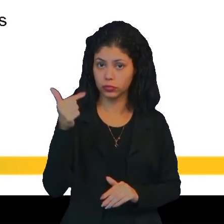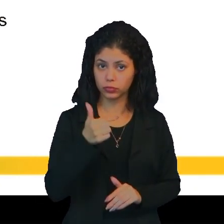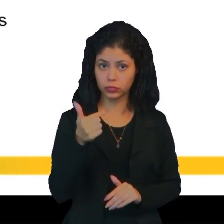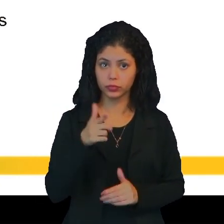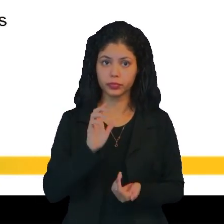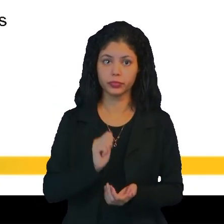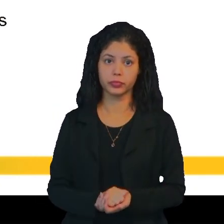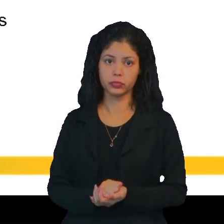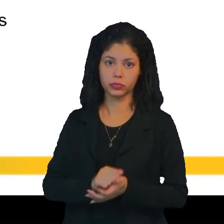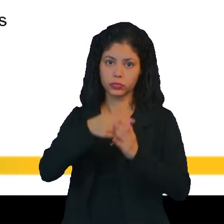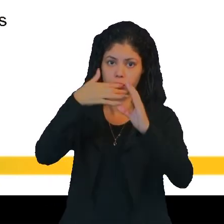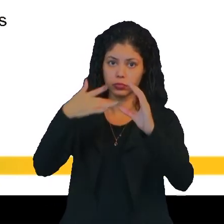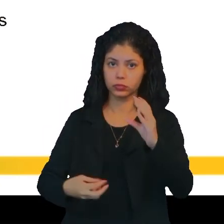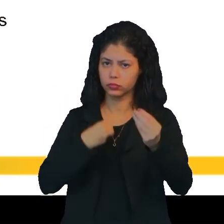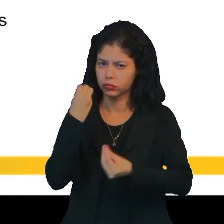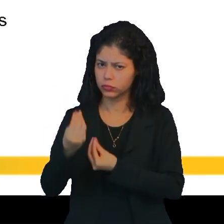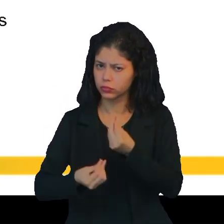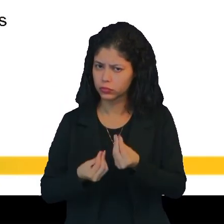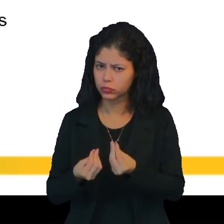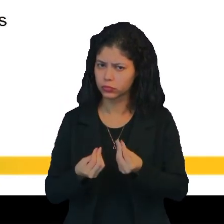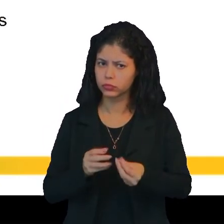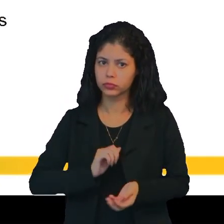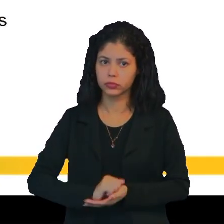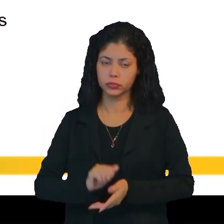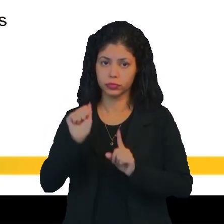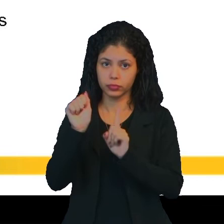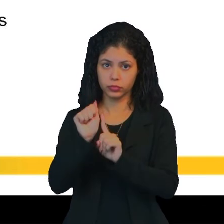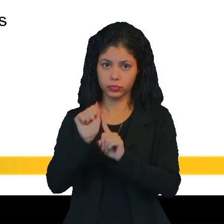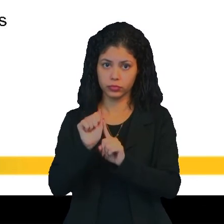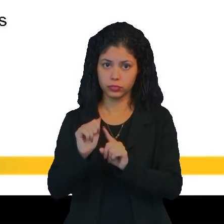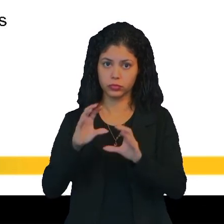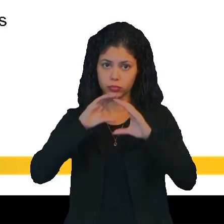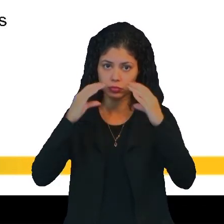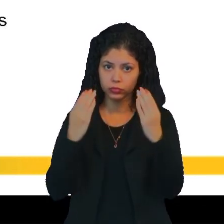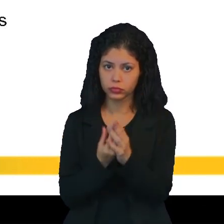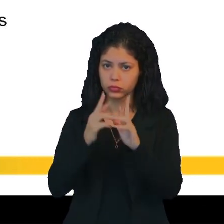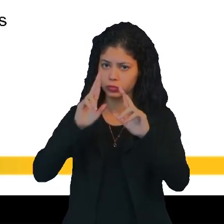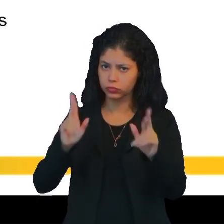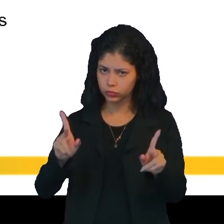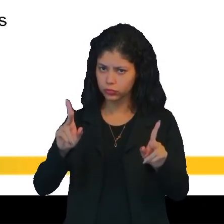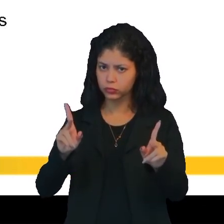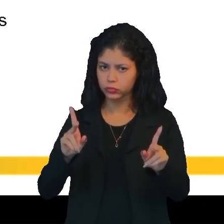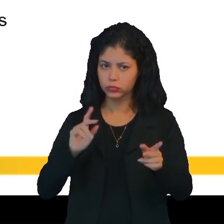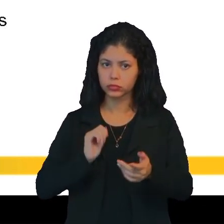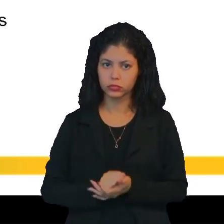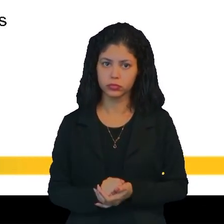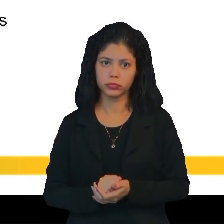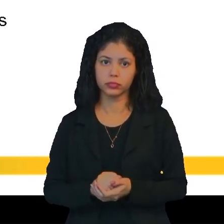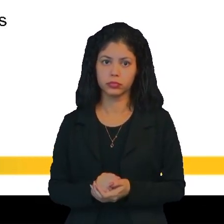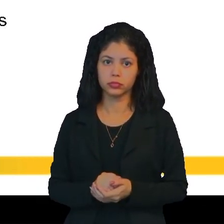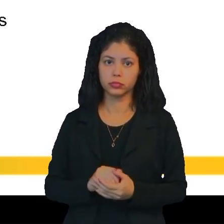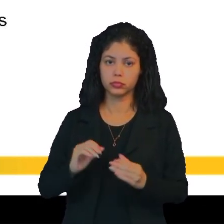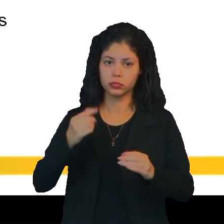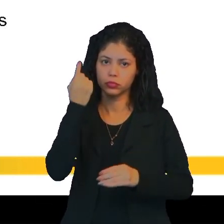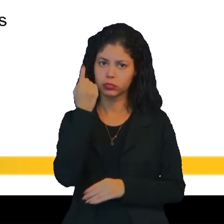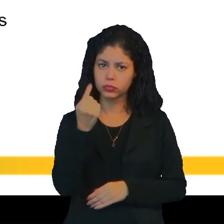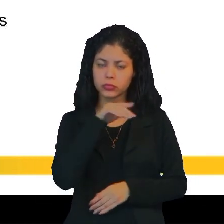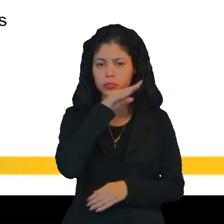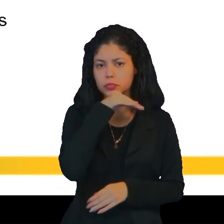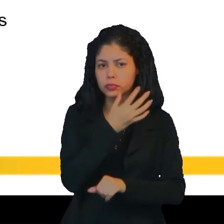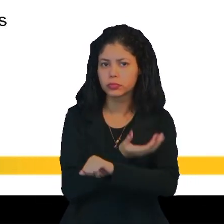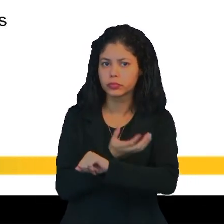Uma espécie pode ser definida como: letra A, um ser vivo com diferenciação morfológica. B, um tipo de